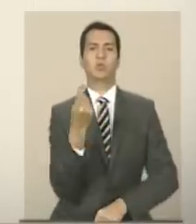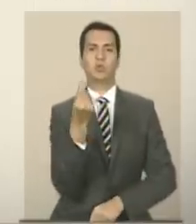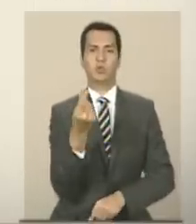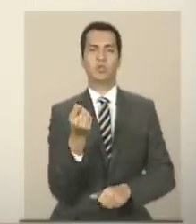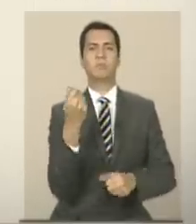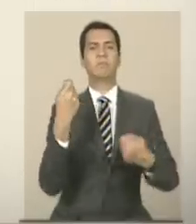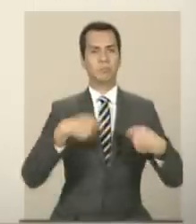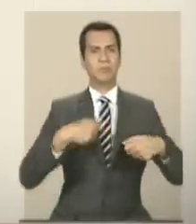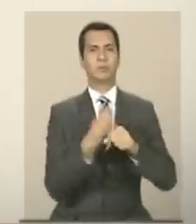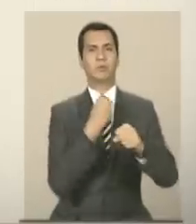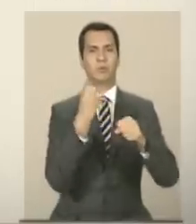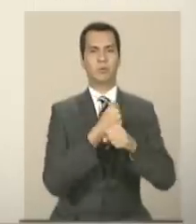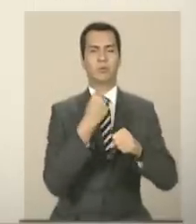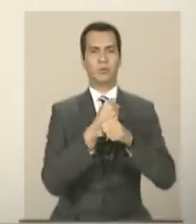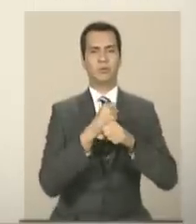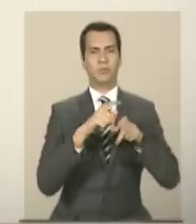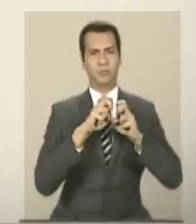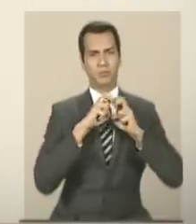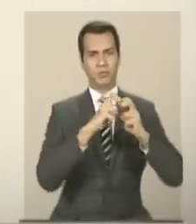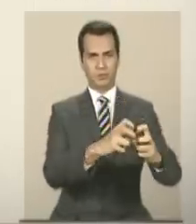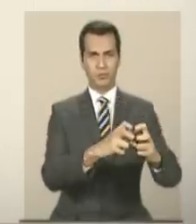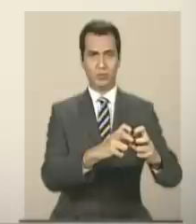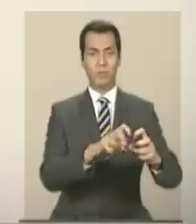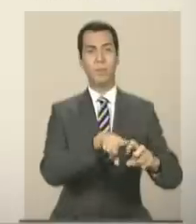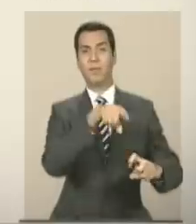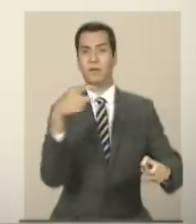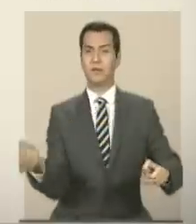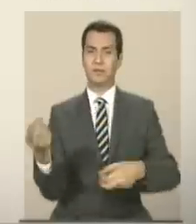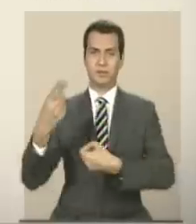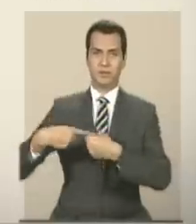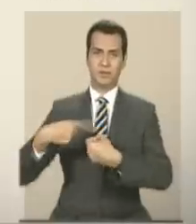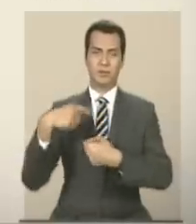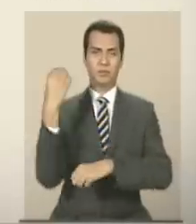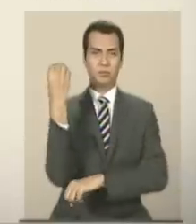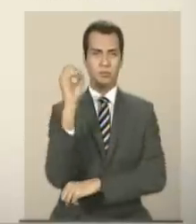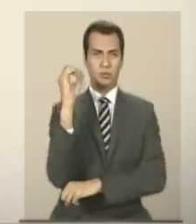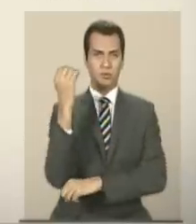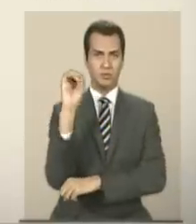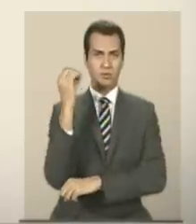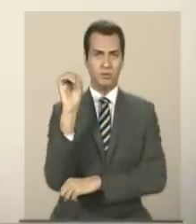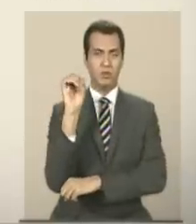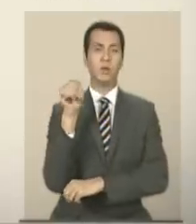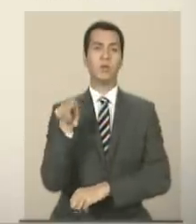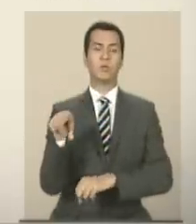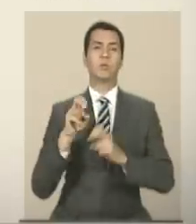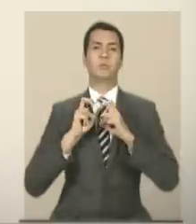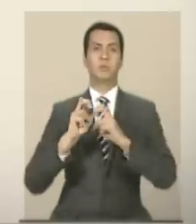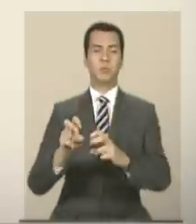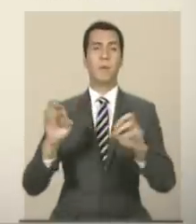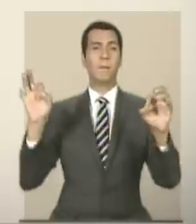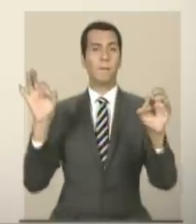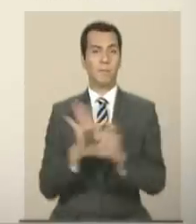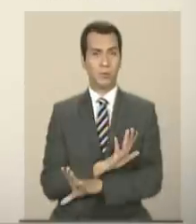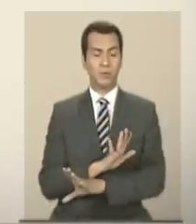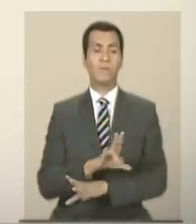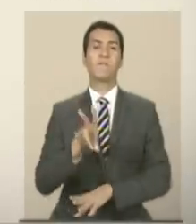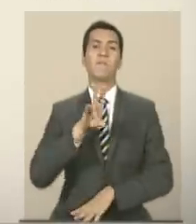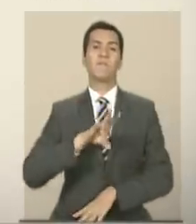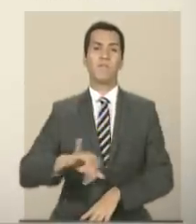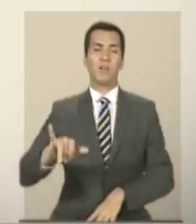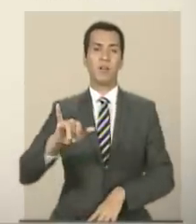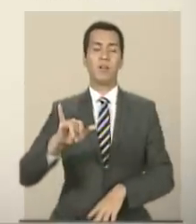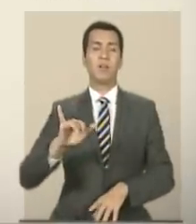a construção da primeira linha do metrô. Já em Porto Alegre, Luciano, quando o metrô estiver pronto, ele vai